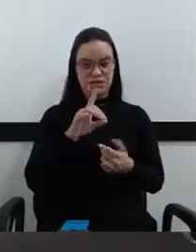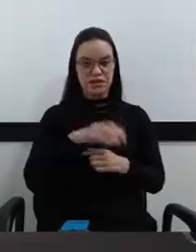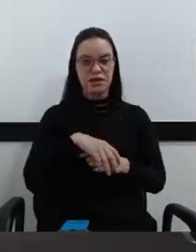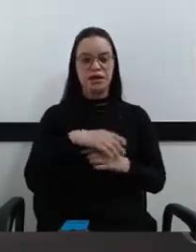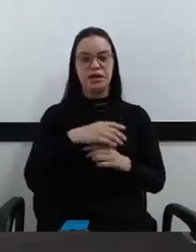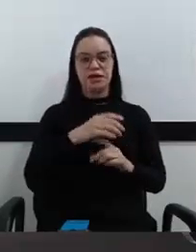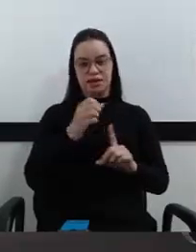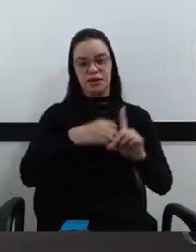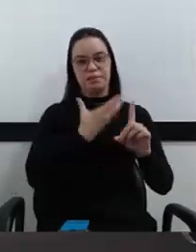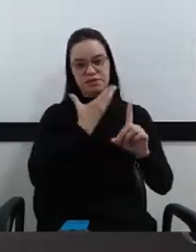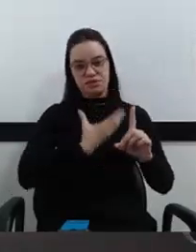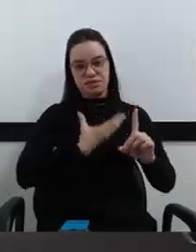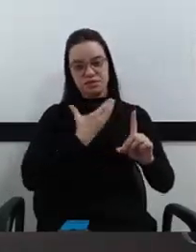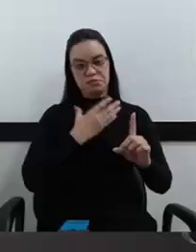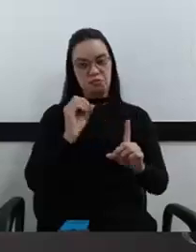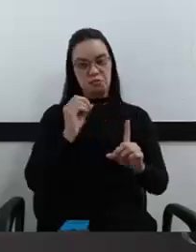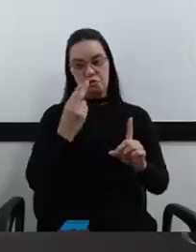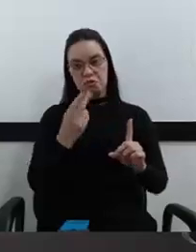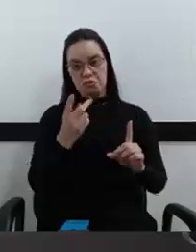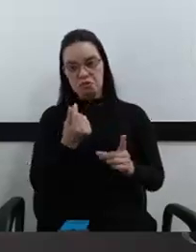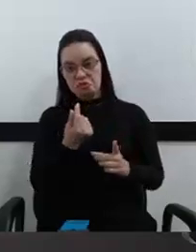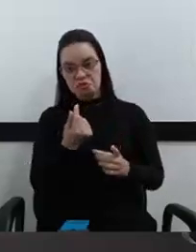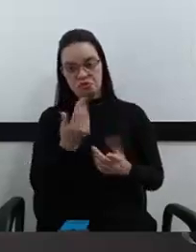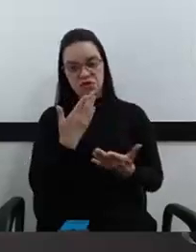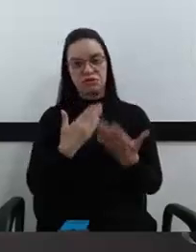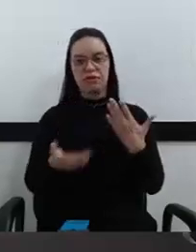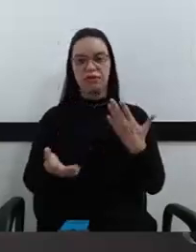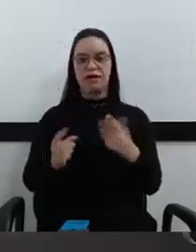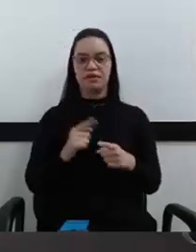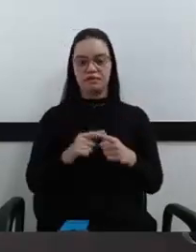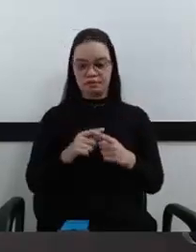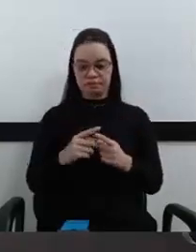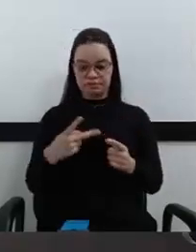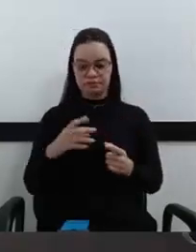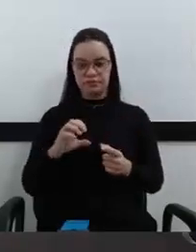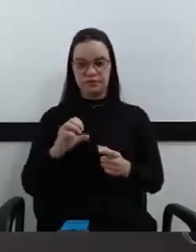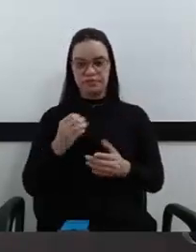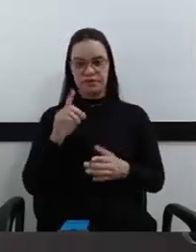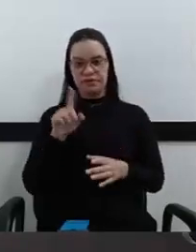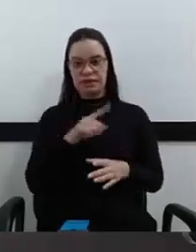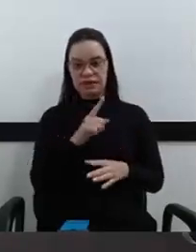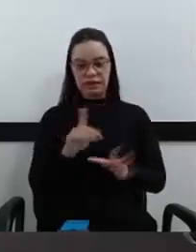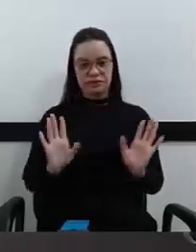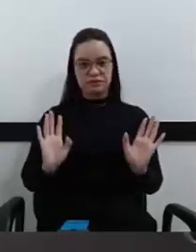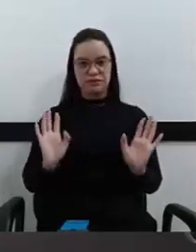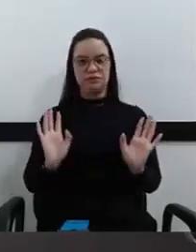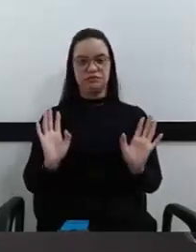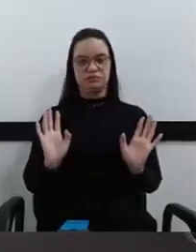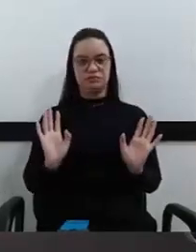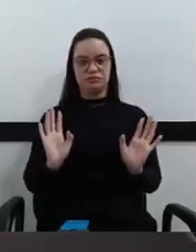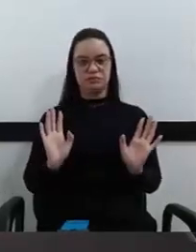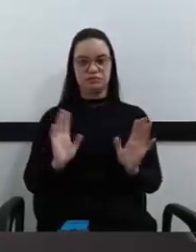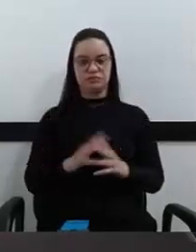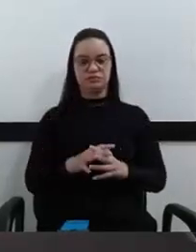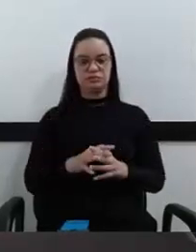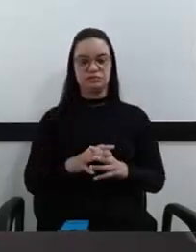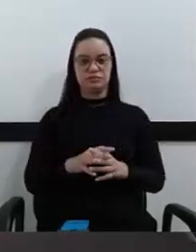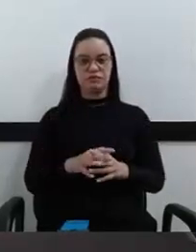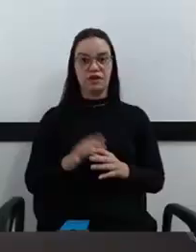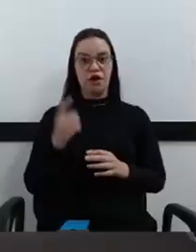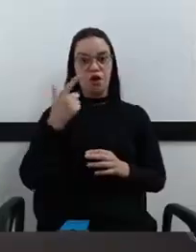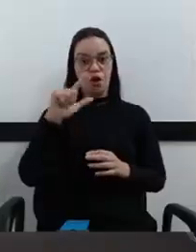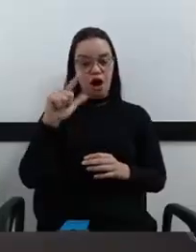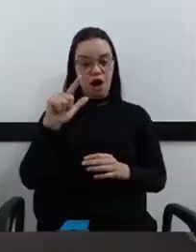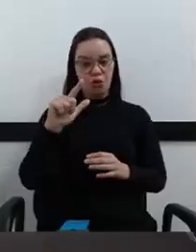mês de dezembro de 2024, ou ele não receberia nada, porque a PEC vetou esse indeferimento para o futuro. Esse é um cenário possível. O outro cenário